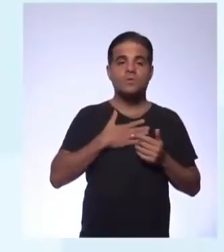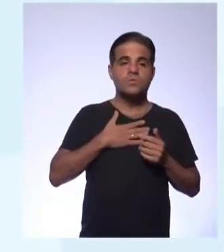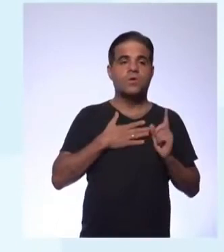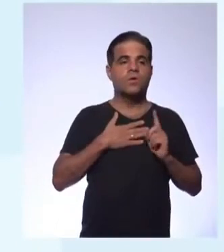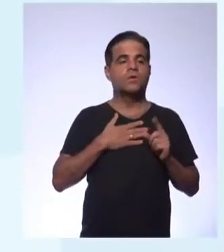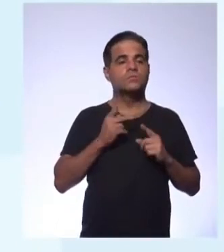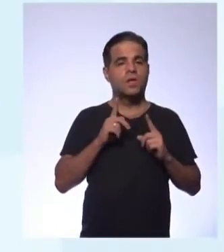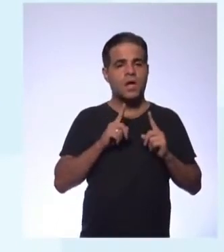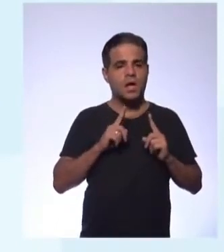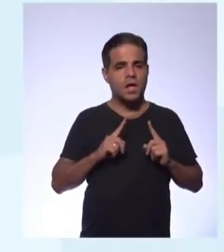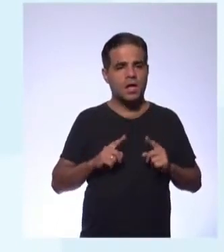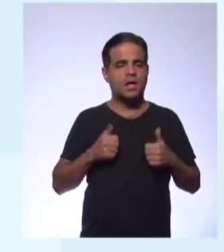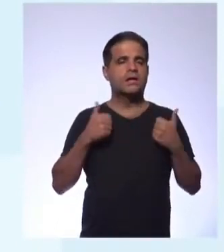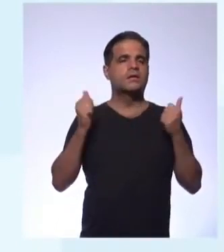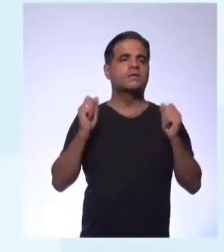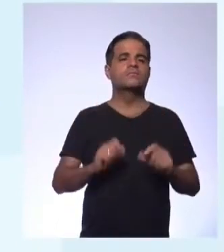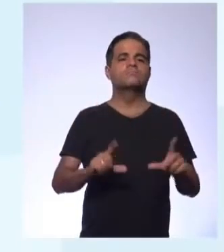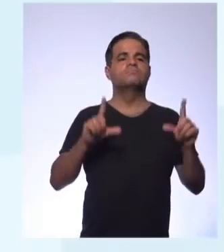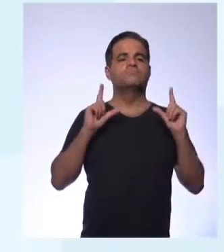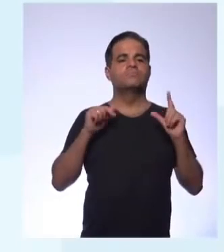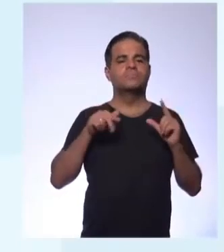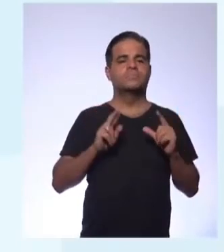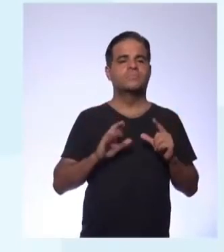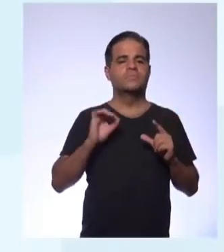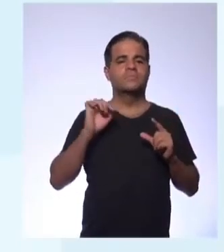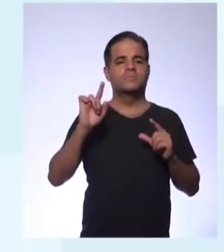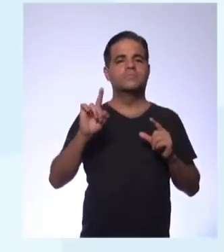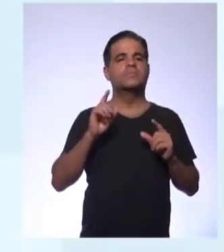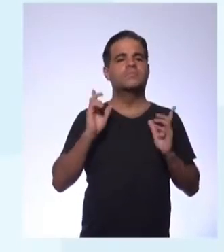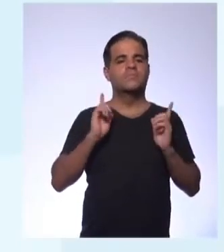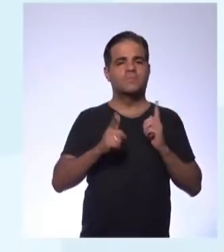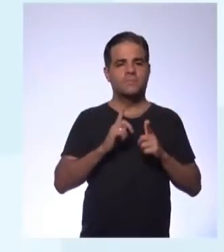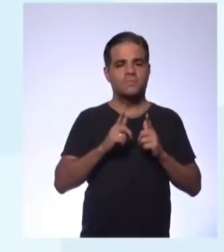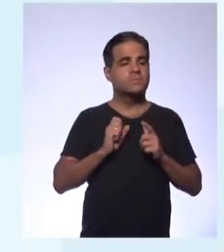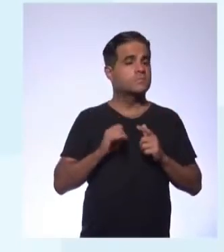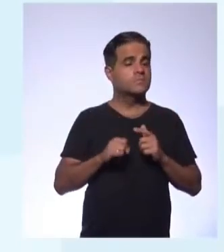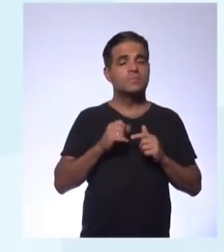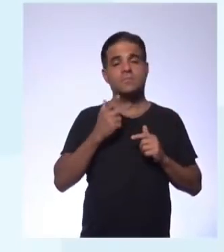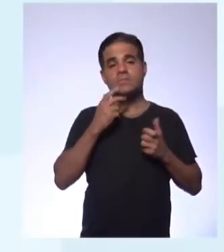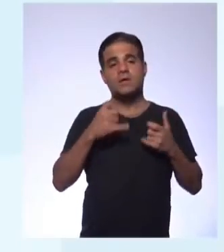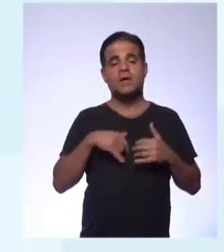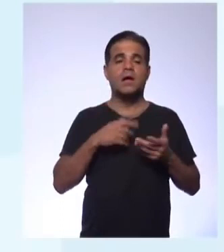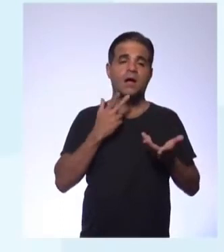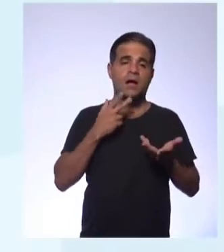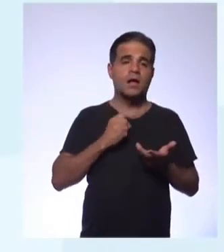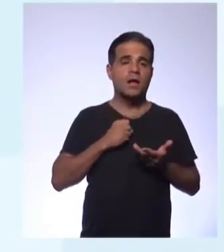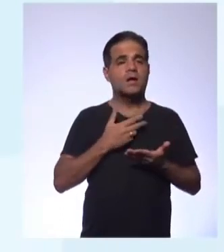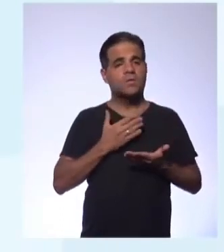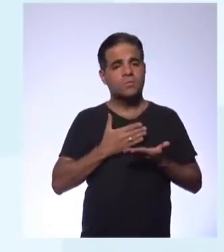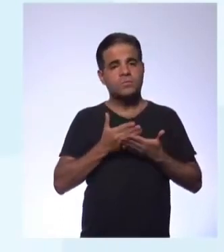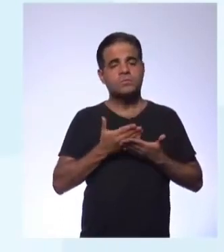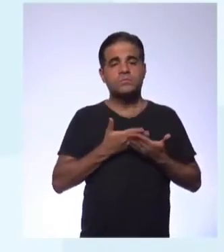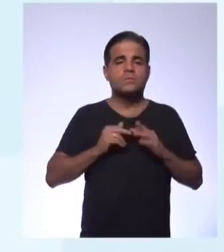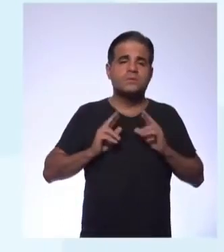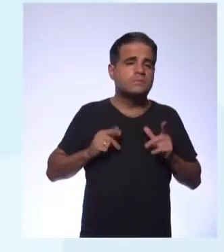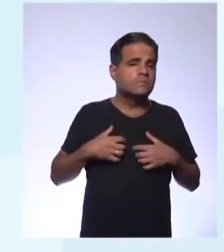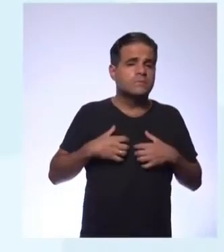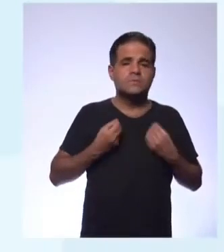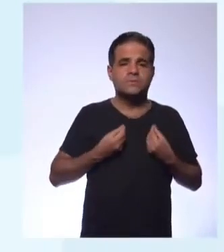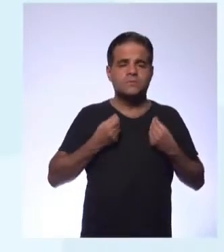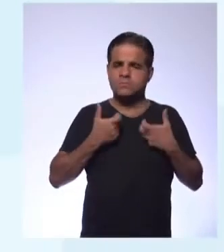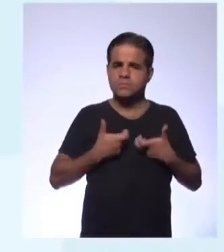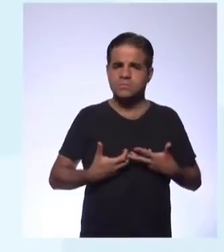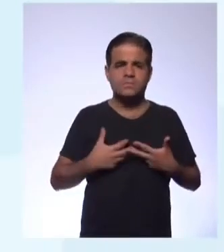gostou, suas críticas, tá aí, ó, o QR Code, o link para você dizer o que você achou da nossa aula, se quer mais aulas assim, quer aulas diferentes,